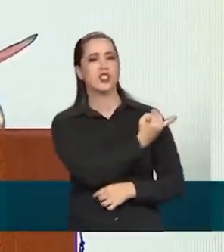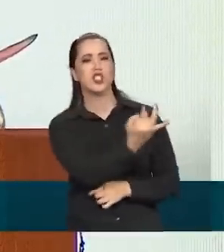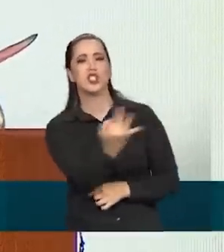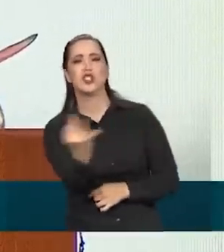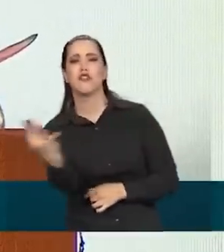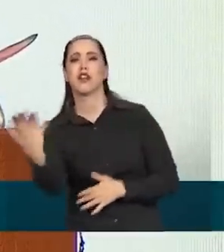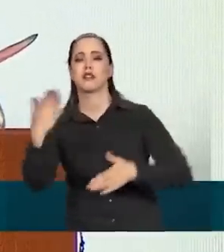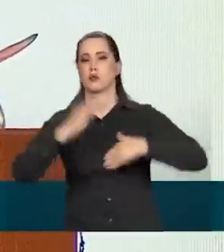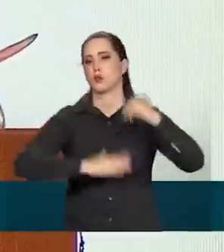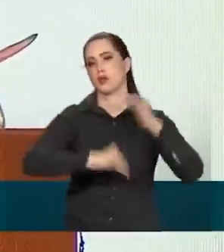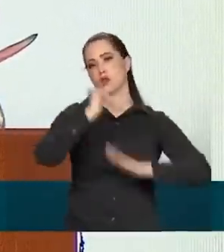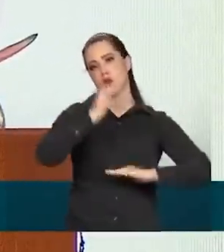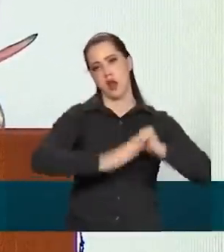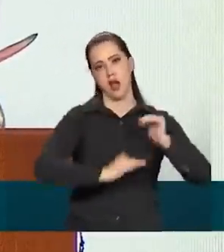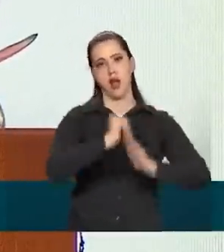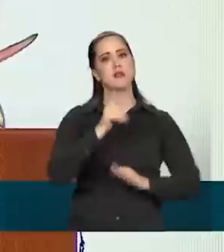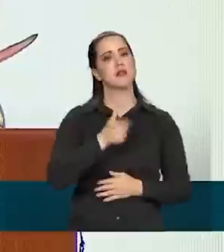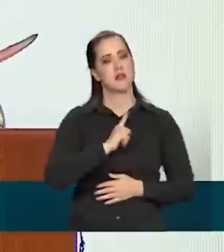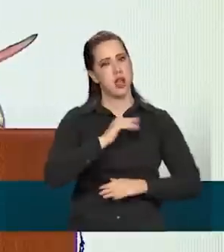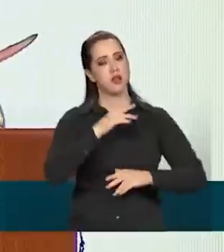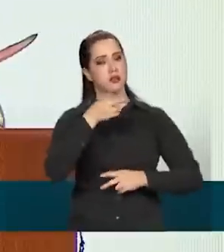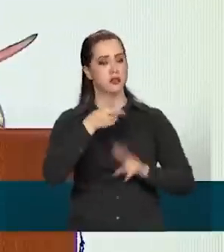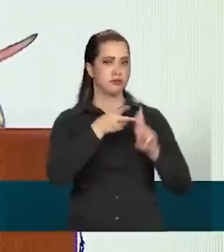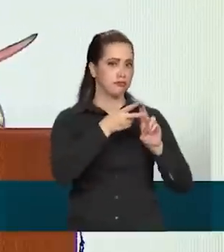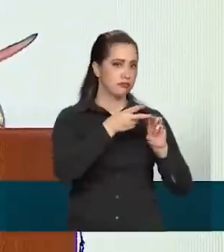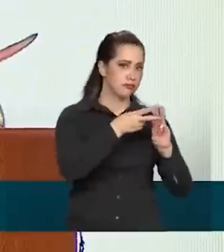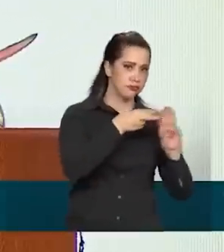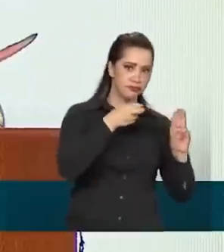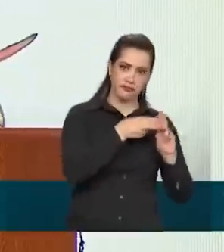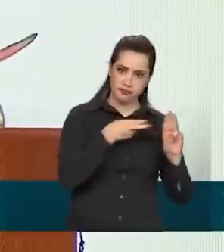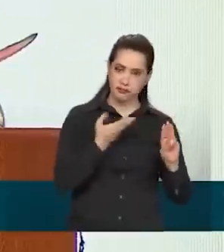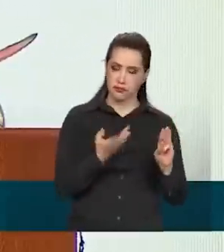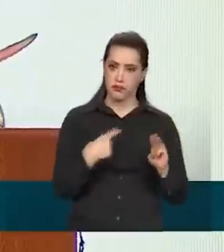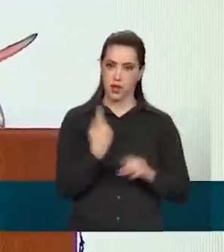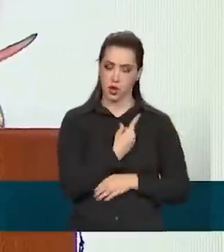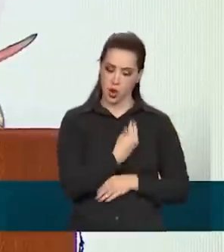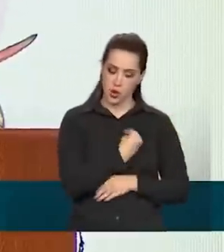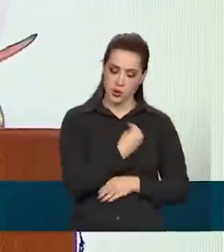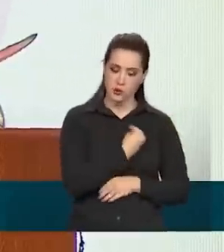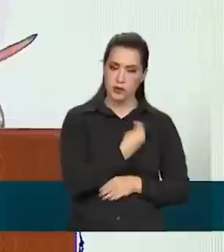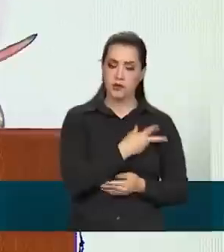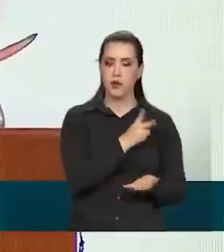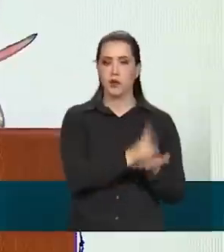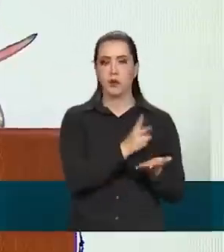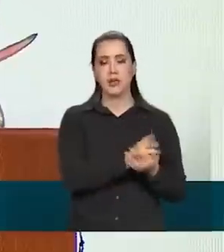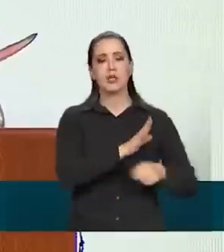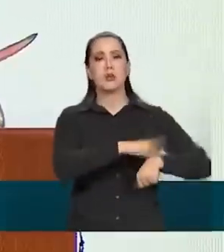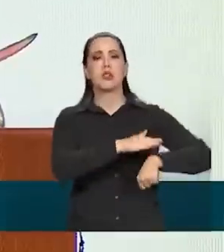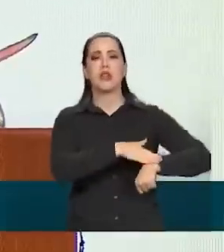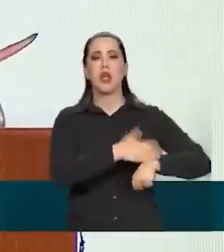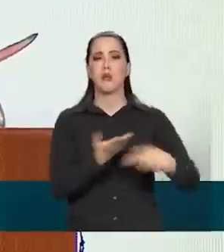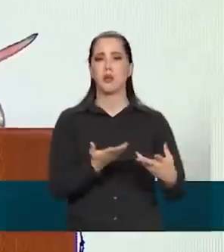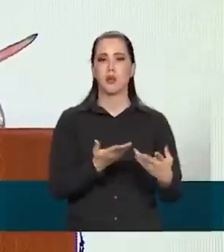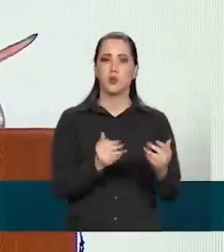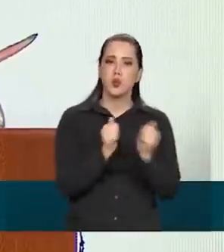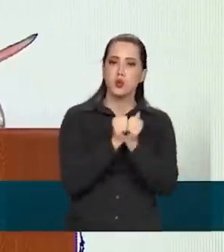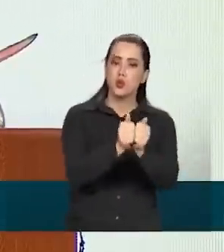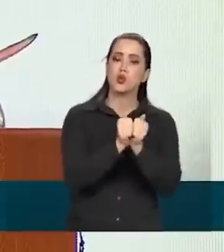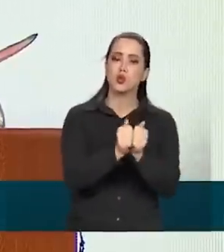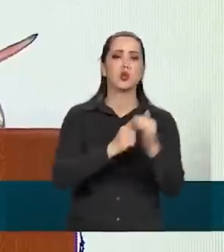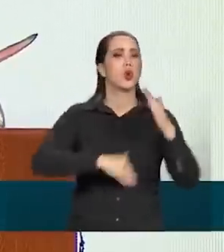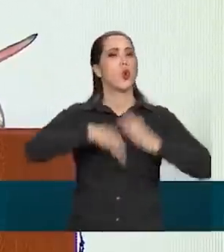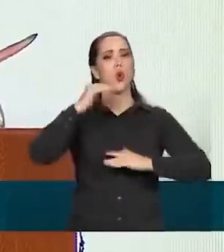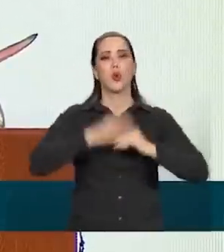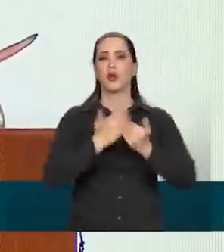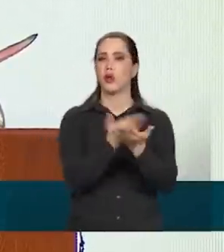diversos ofícios que vocês possam imaginar. Vivemos no mesmo tempo e espaço que